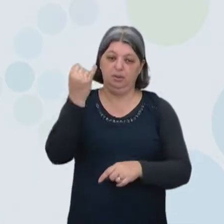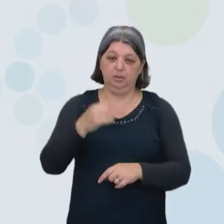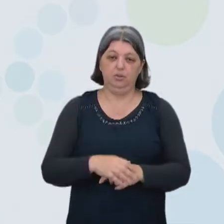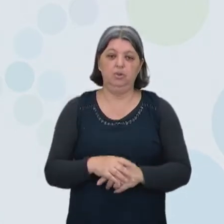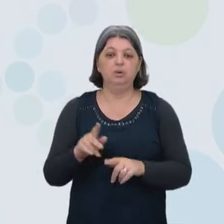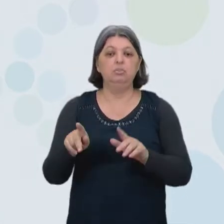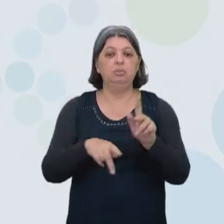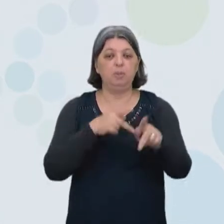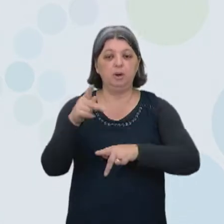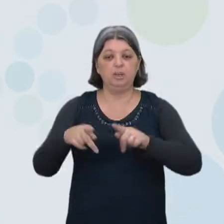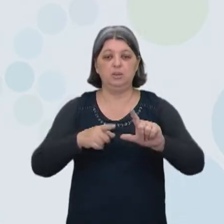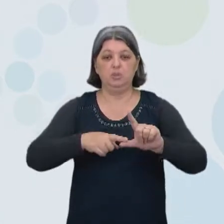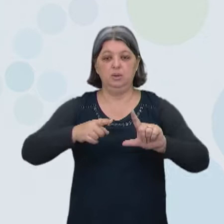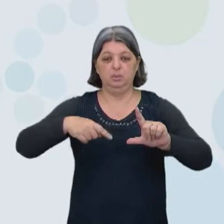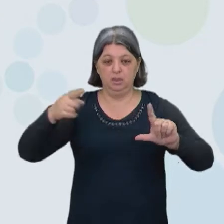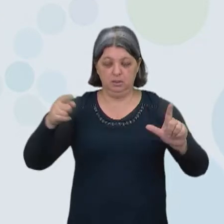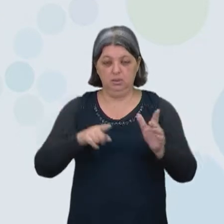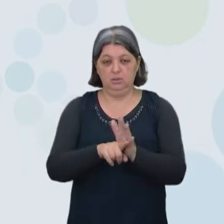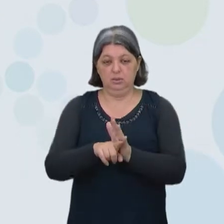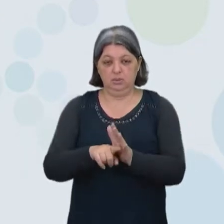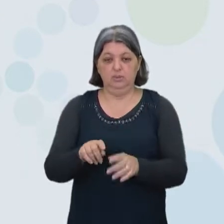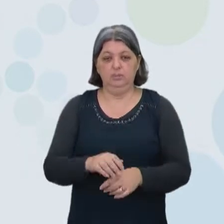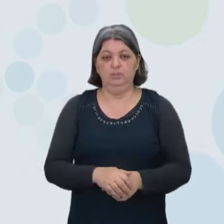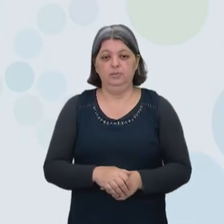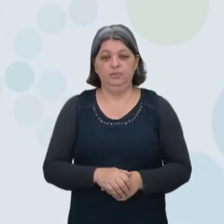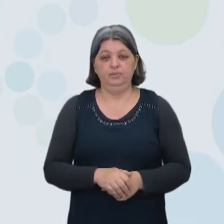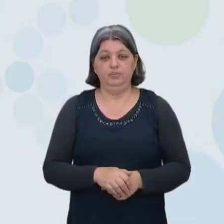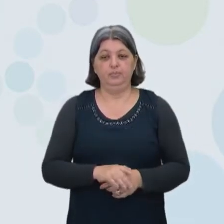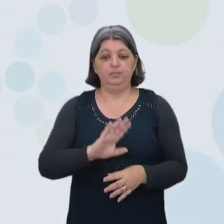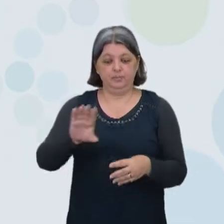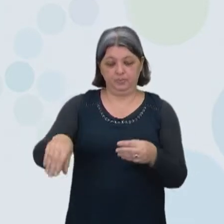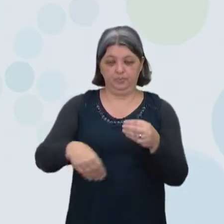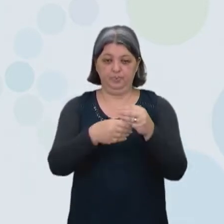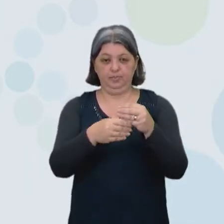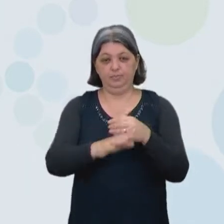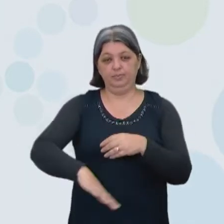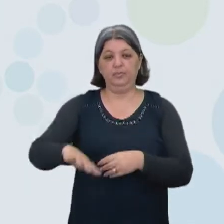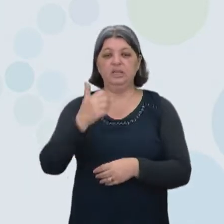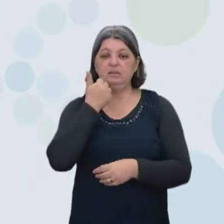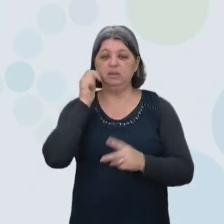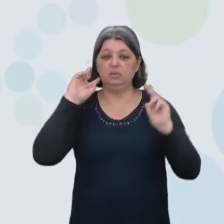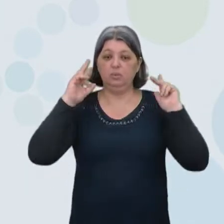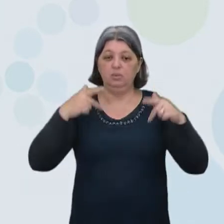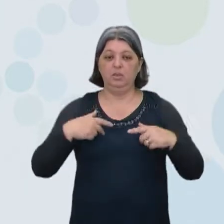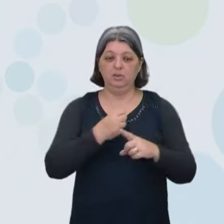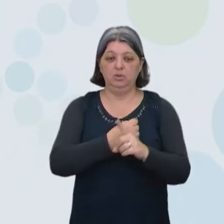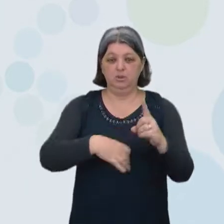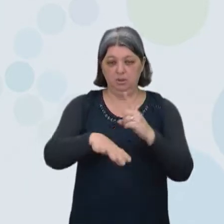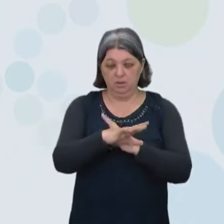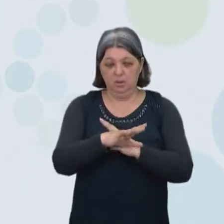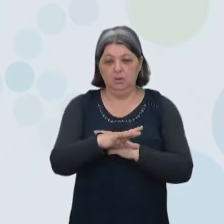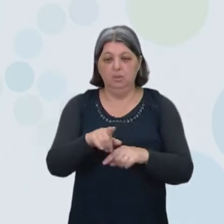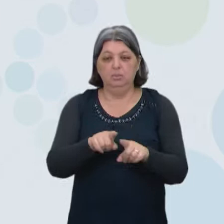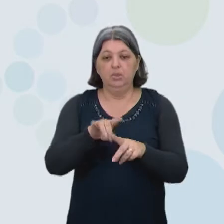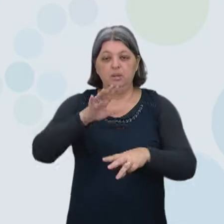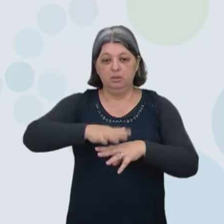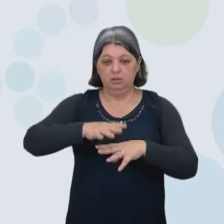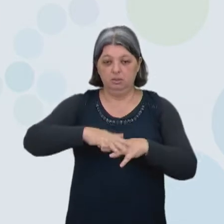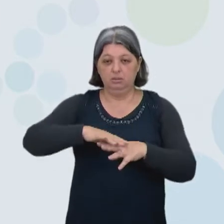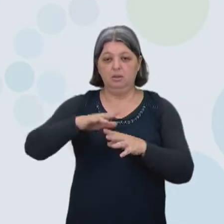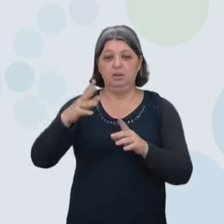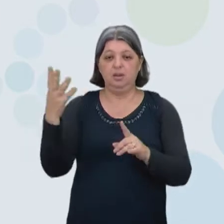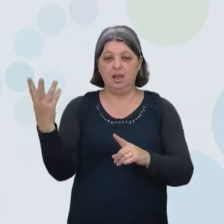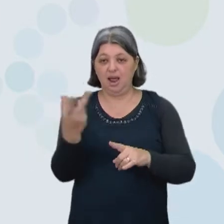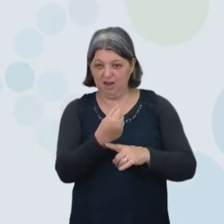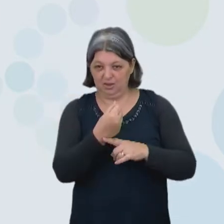e Índices, como vocês sabem, e estamos aí integrando as áreas de ciências humanas e sociais aplicadas e arte. Eu sempre